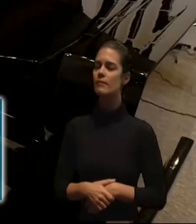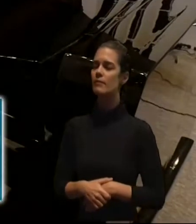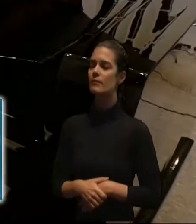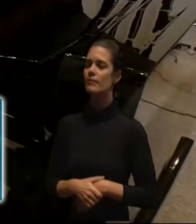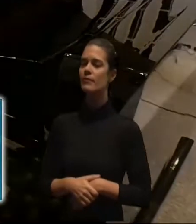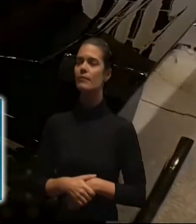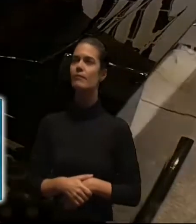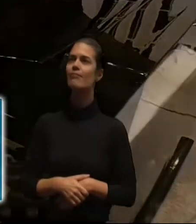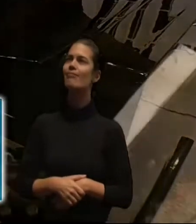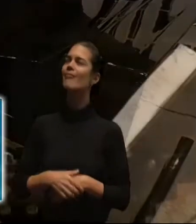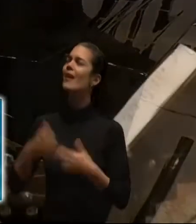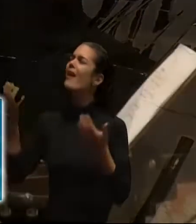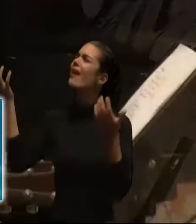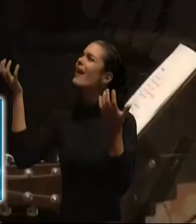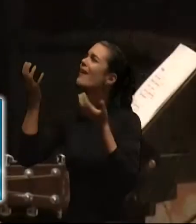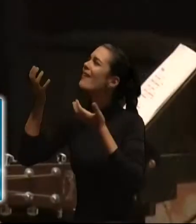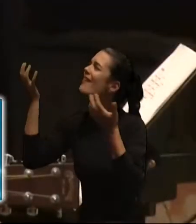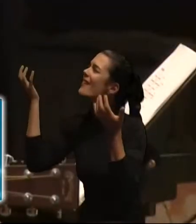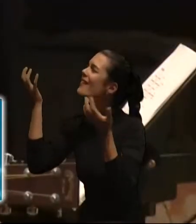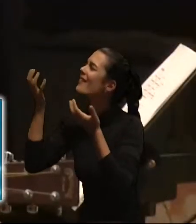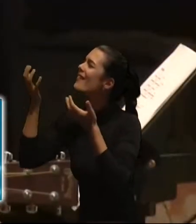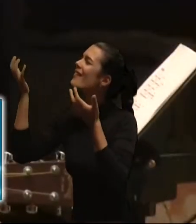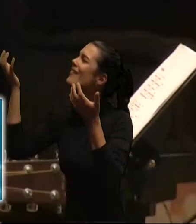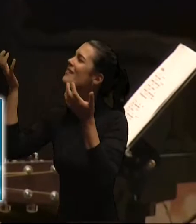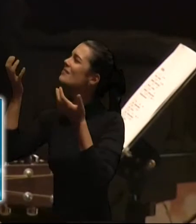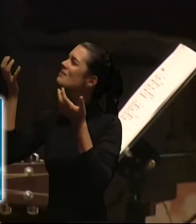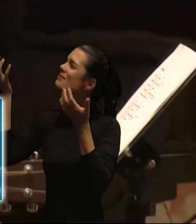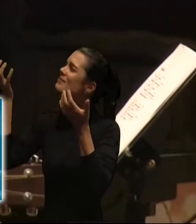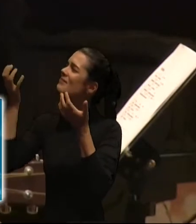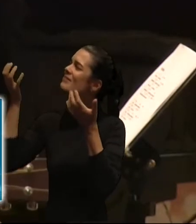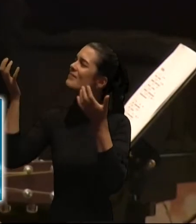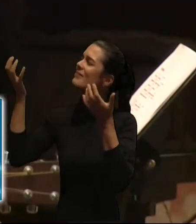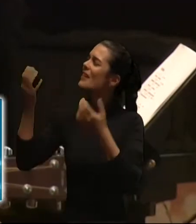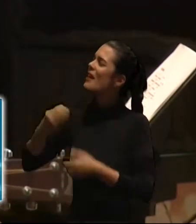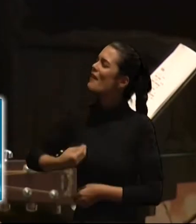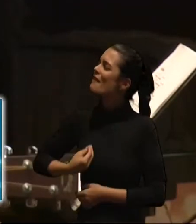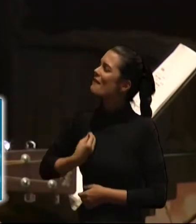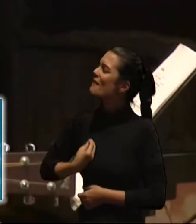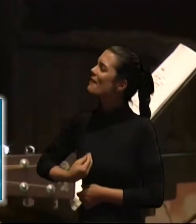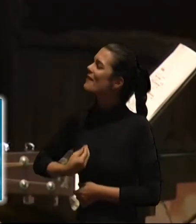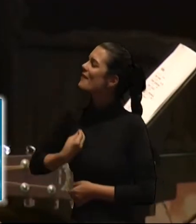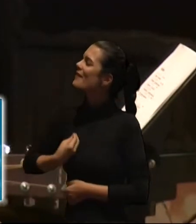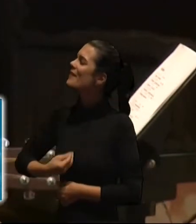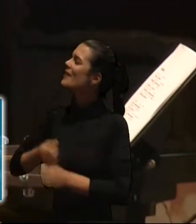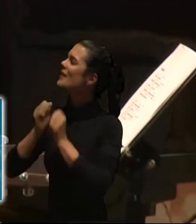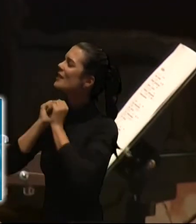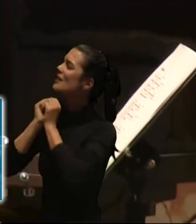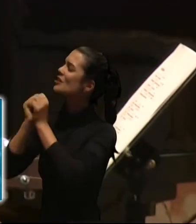Perto quero estar.